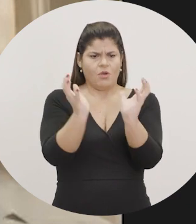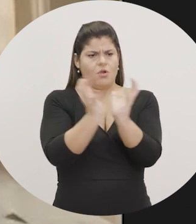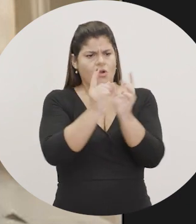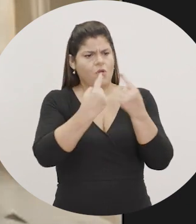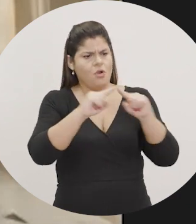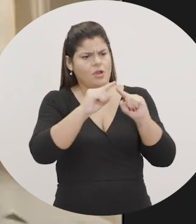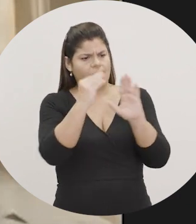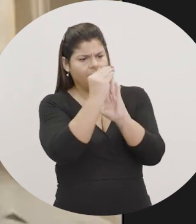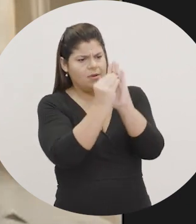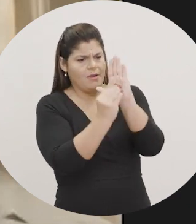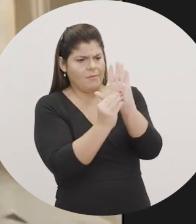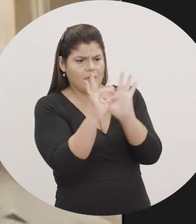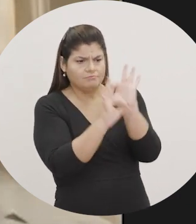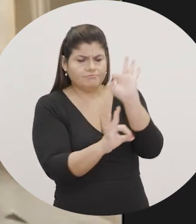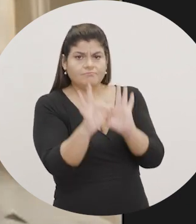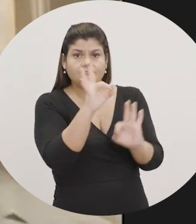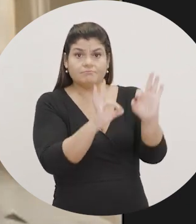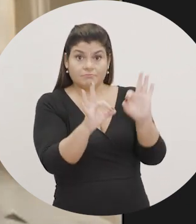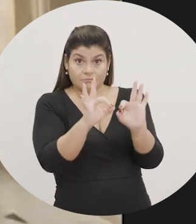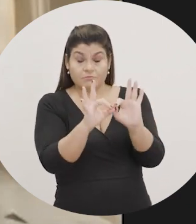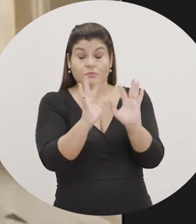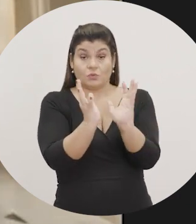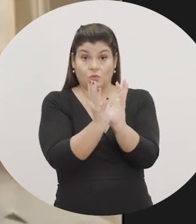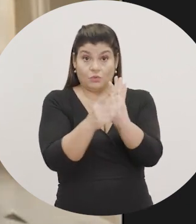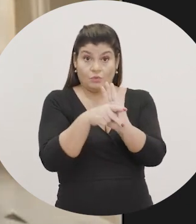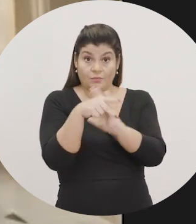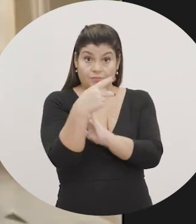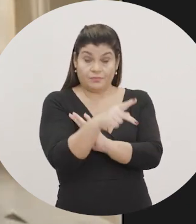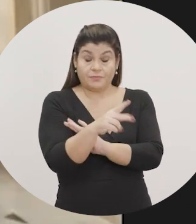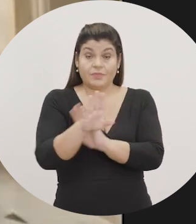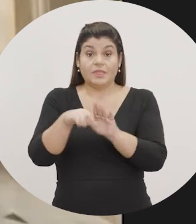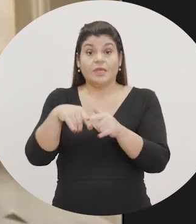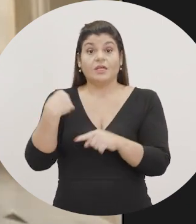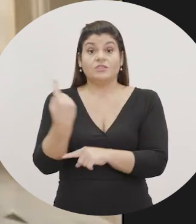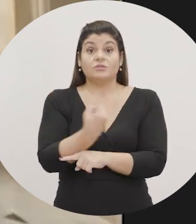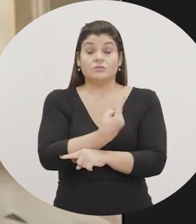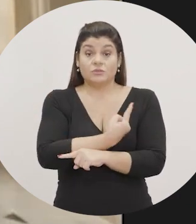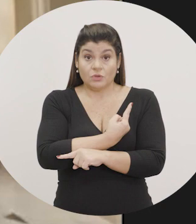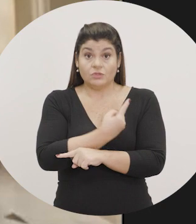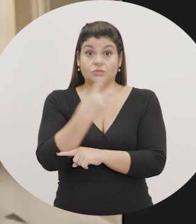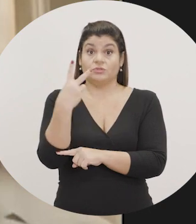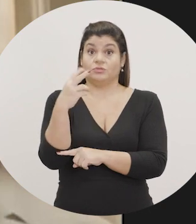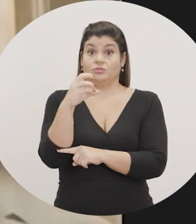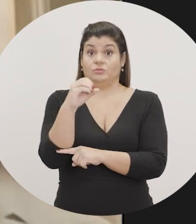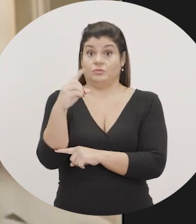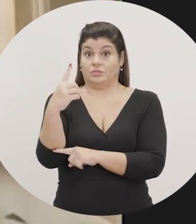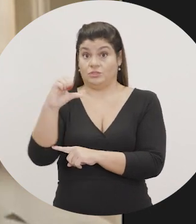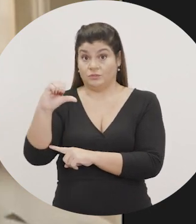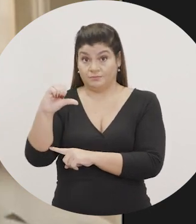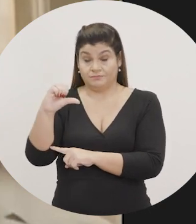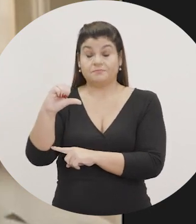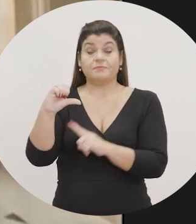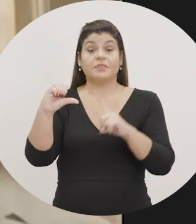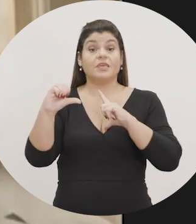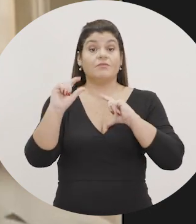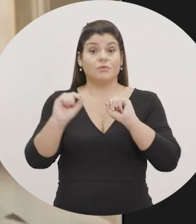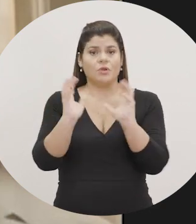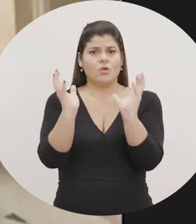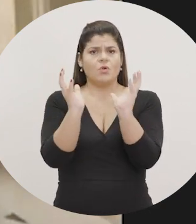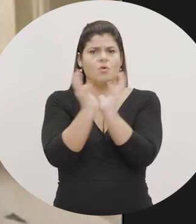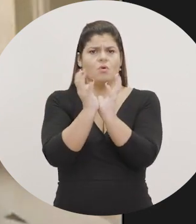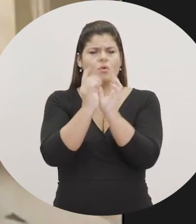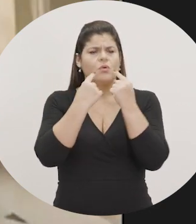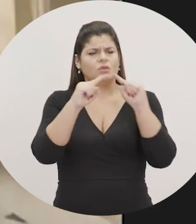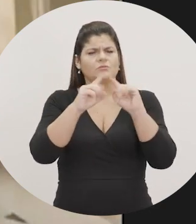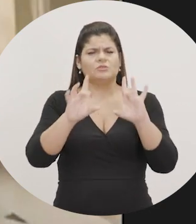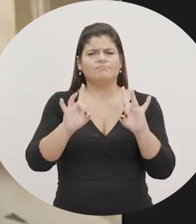orquestração dessa peça para um conjunto sinfônico. E nós, em 2019, tivemos um concerto